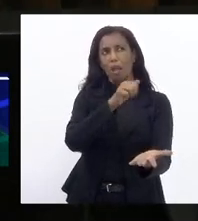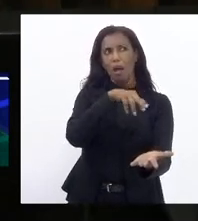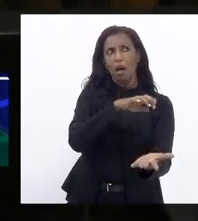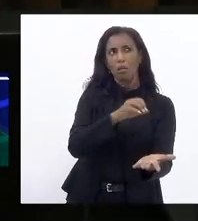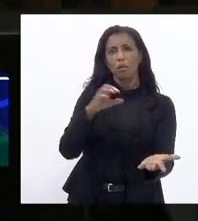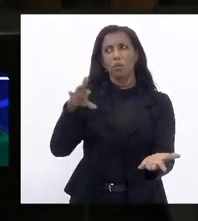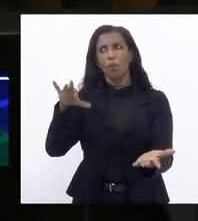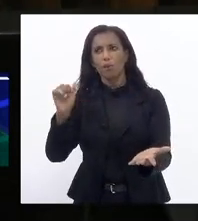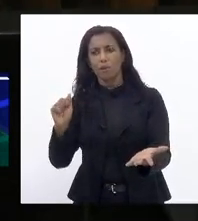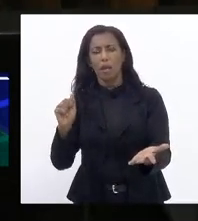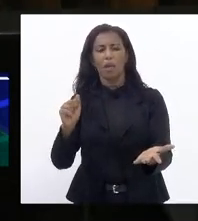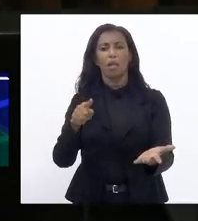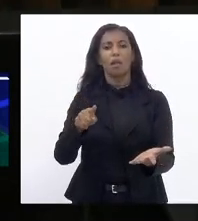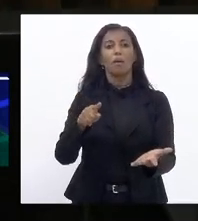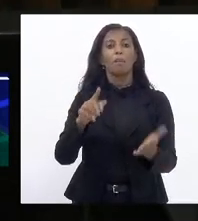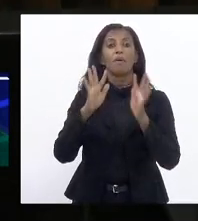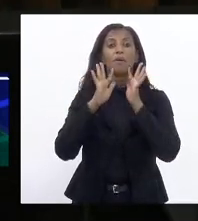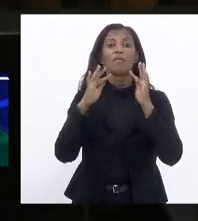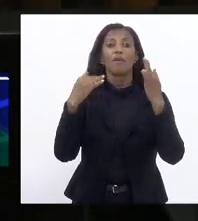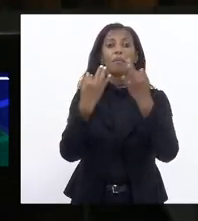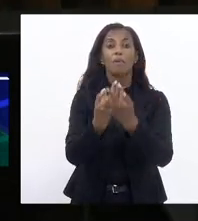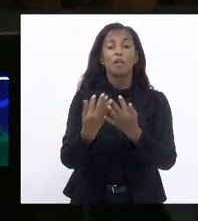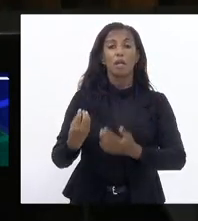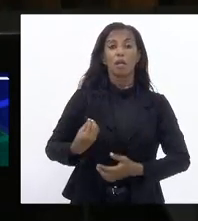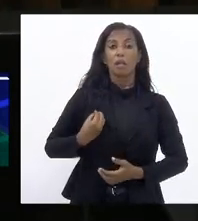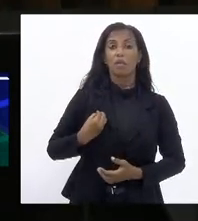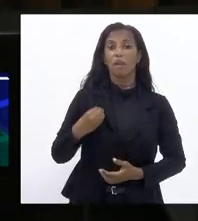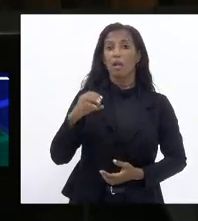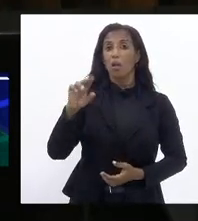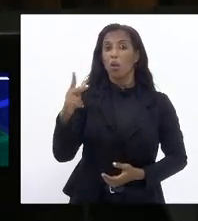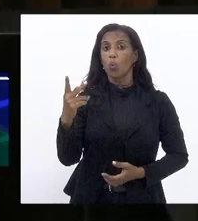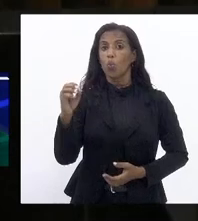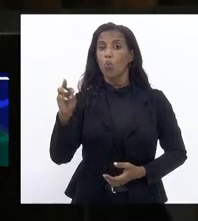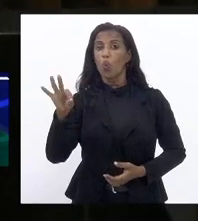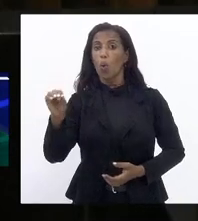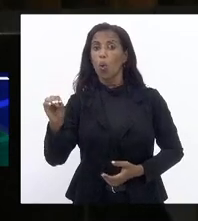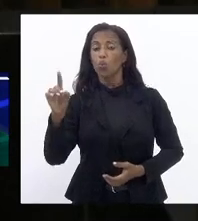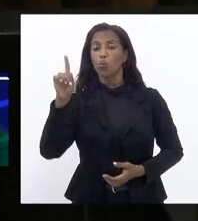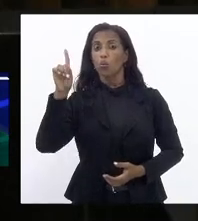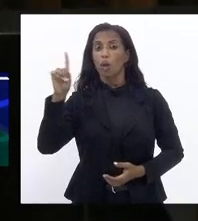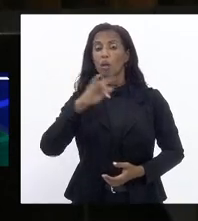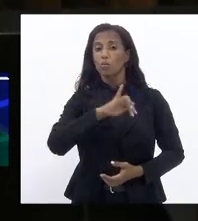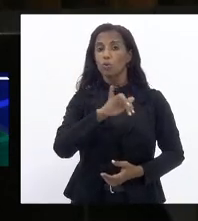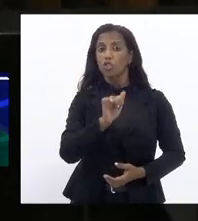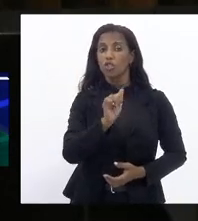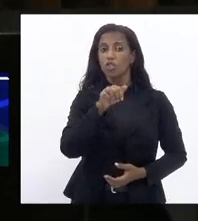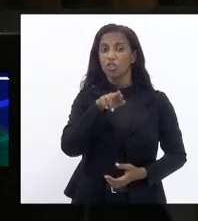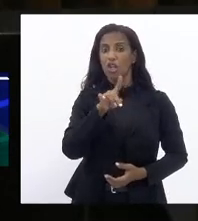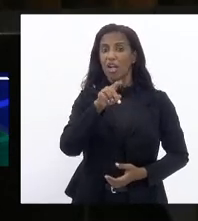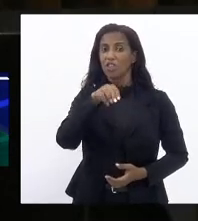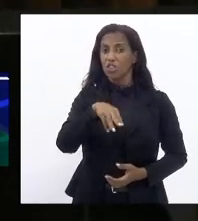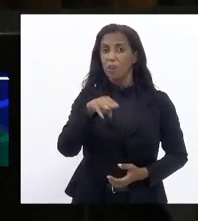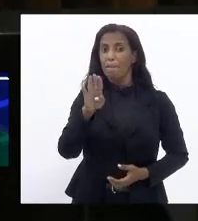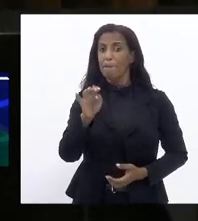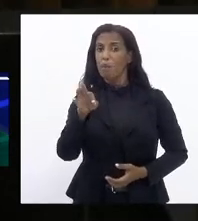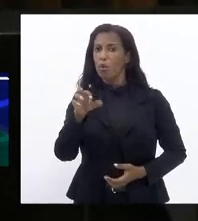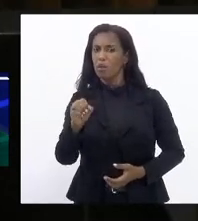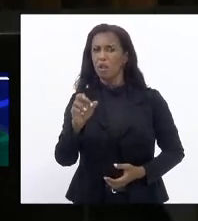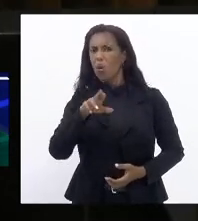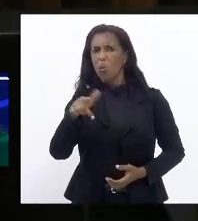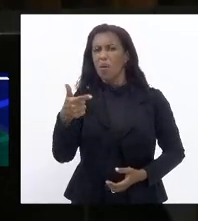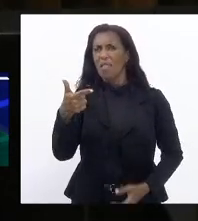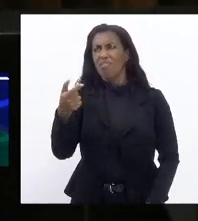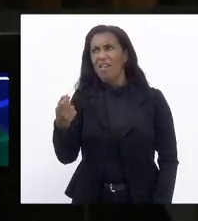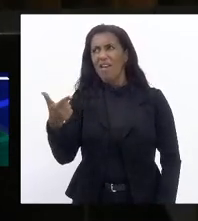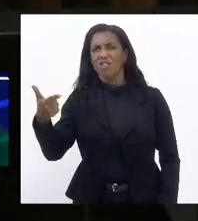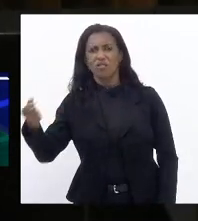conhecem, mas a situação das famílias que moram no Horto, ali no Jardim Botânico. E moram ali, não é há 2 anos, nem há 20 anos,